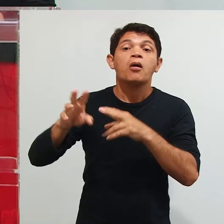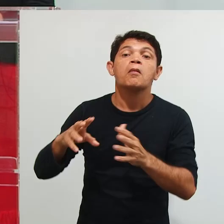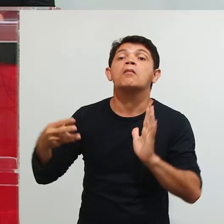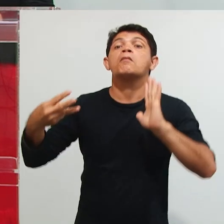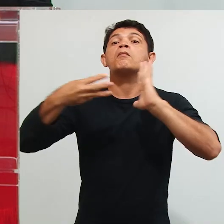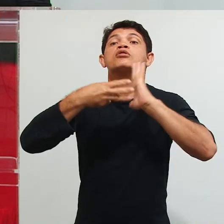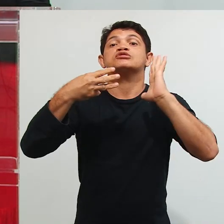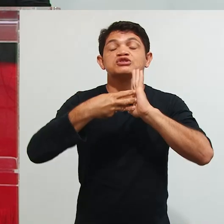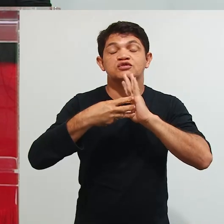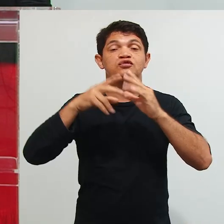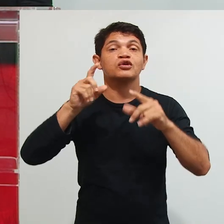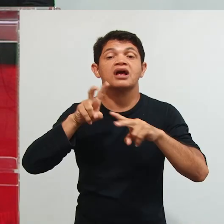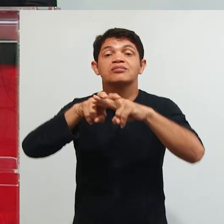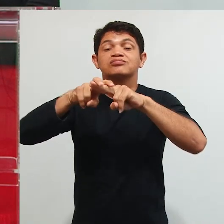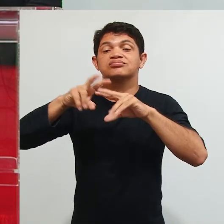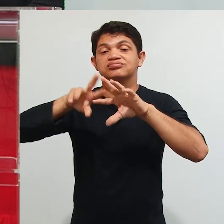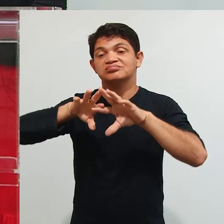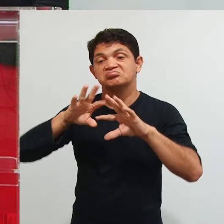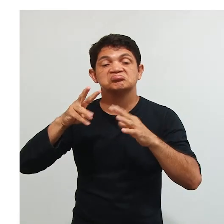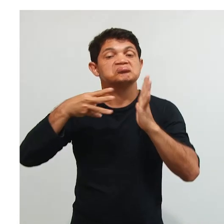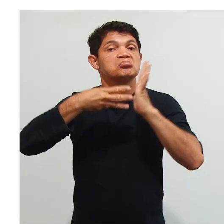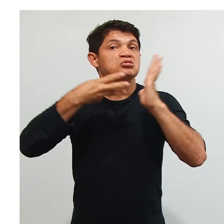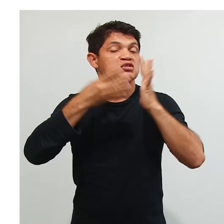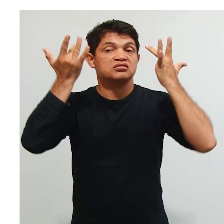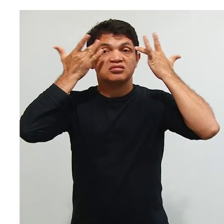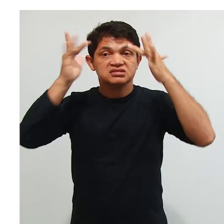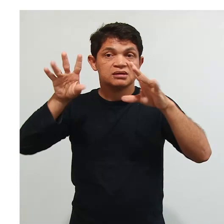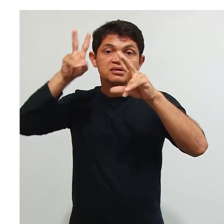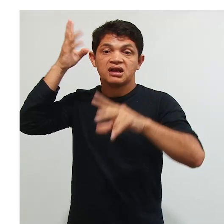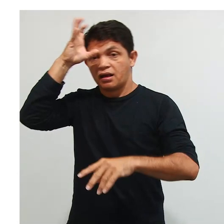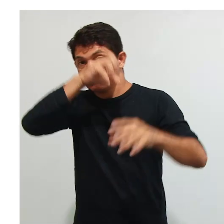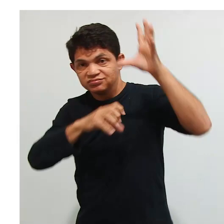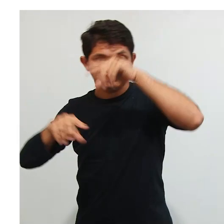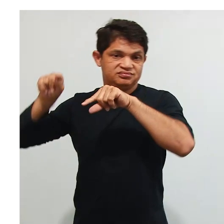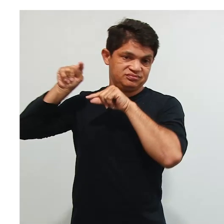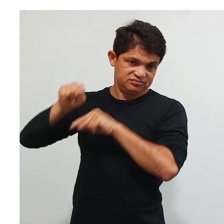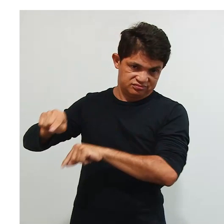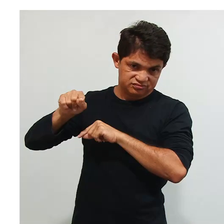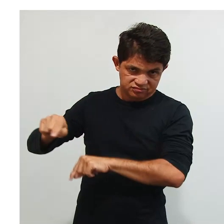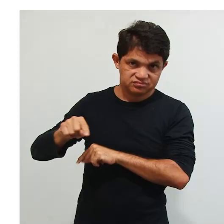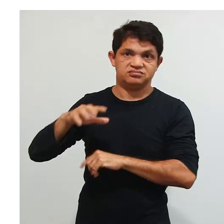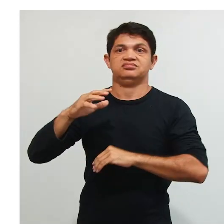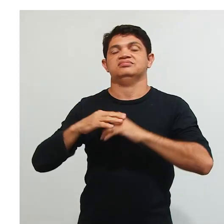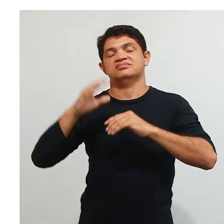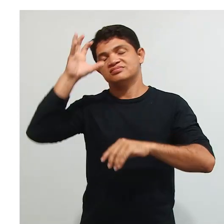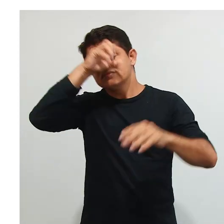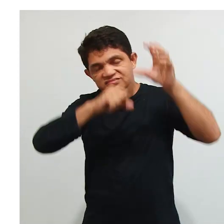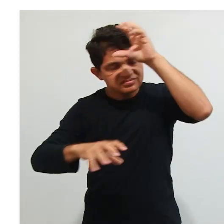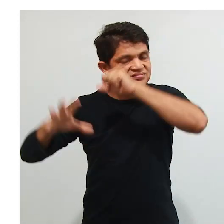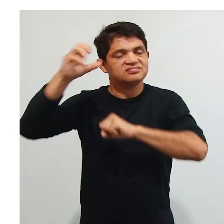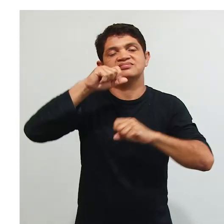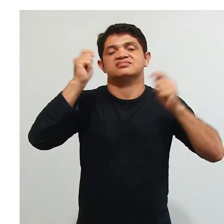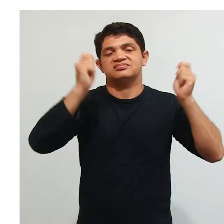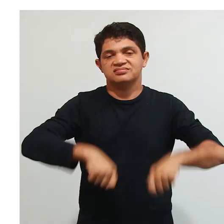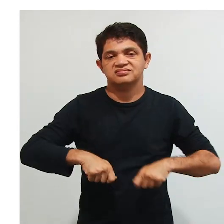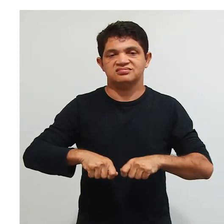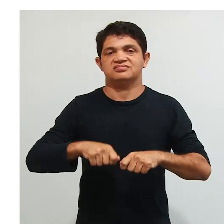dela. Foi adquirido, né? E, então, dessa forma, é uma dificuldade de